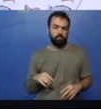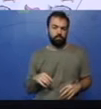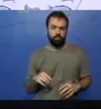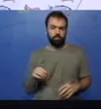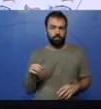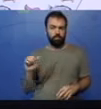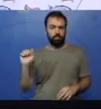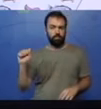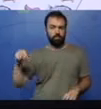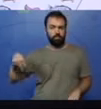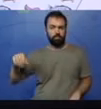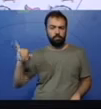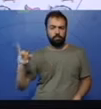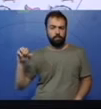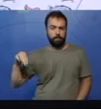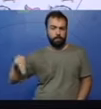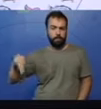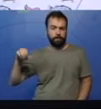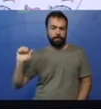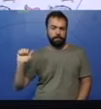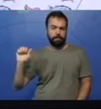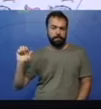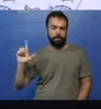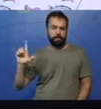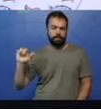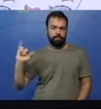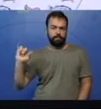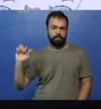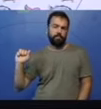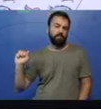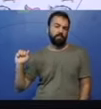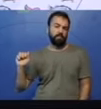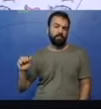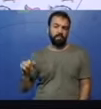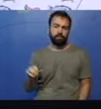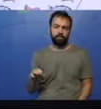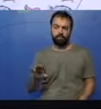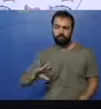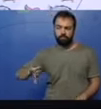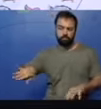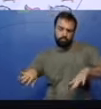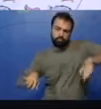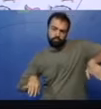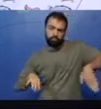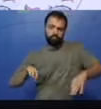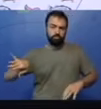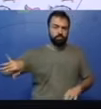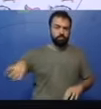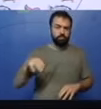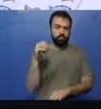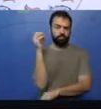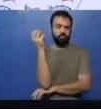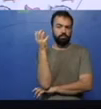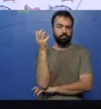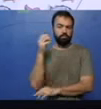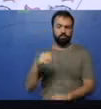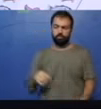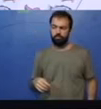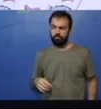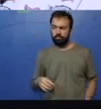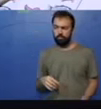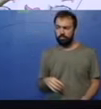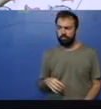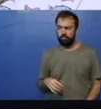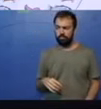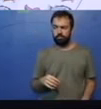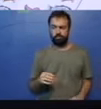disse, os protozoários, os fungos, as plantas e as algas. Vamos especificar um